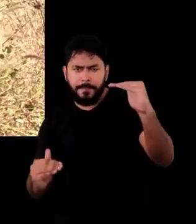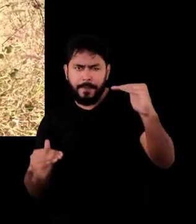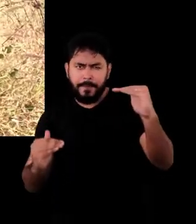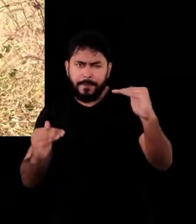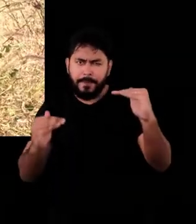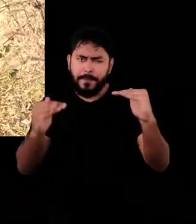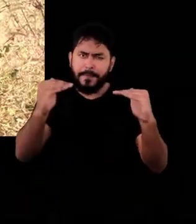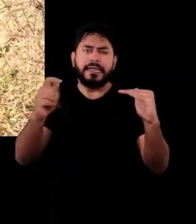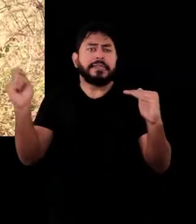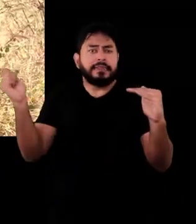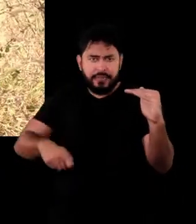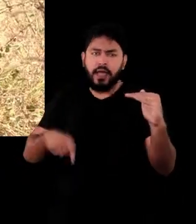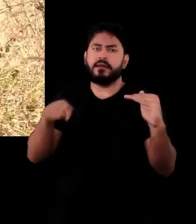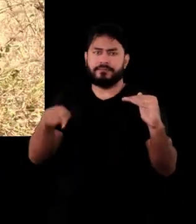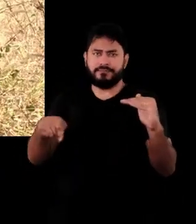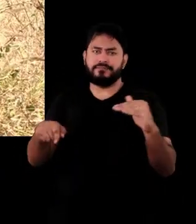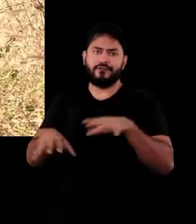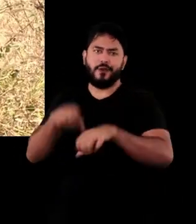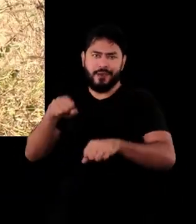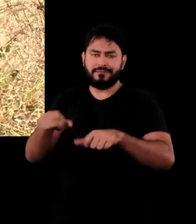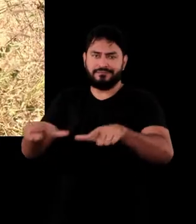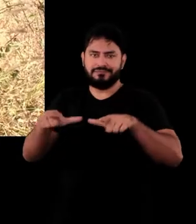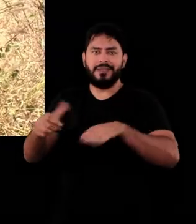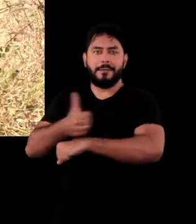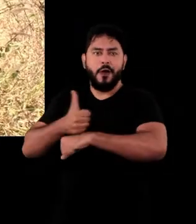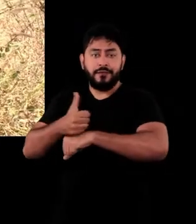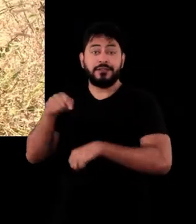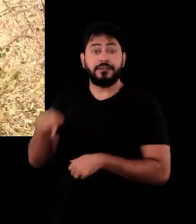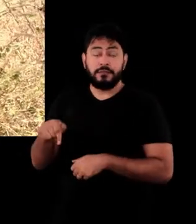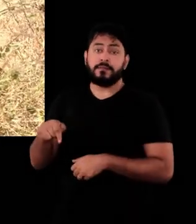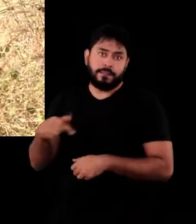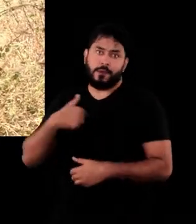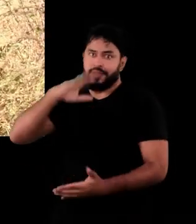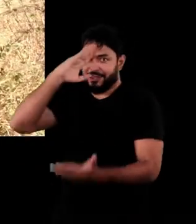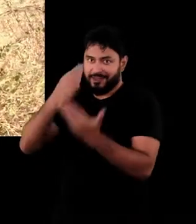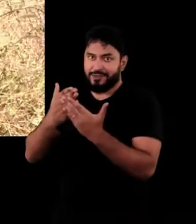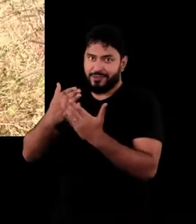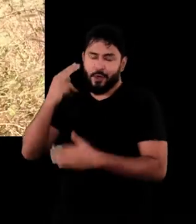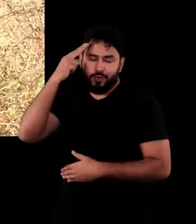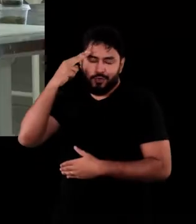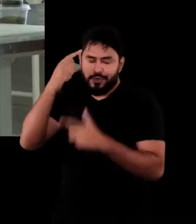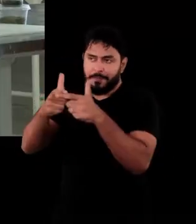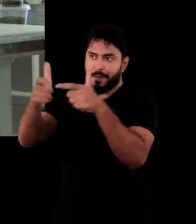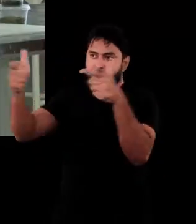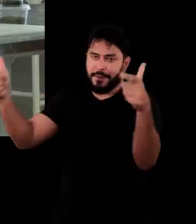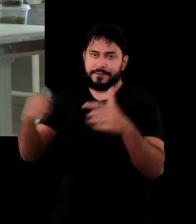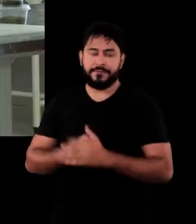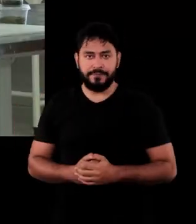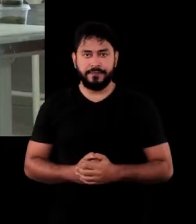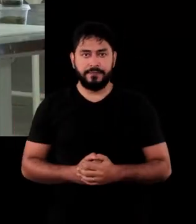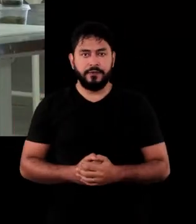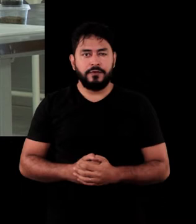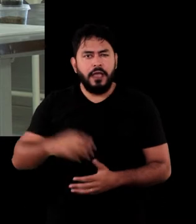vida, ter uma profissão. E eu acho que é o sonho de muita gente, né, aqui. Quando você aprende